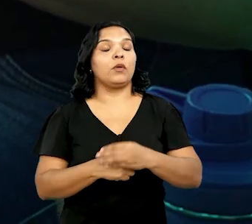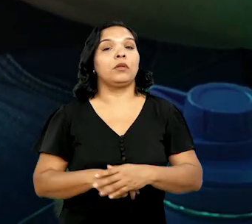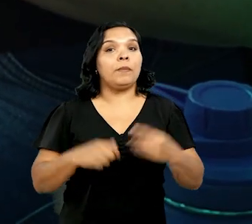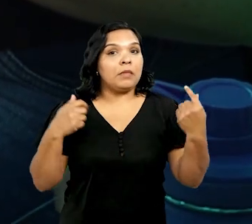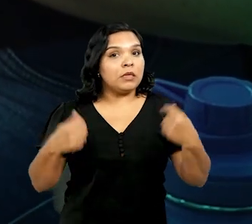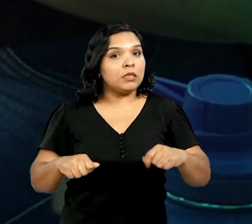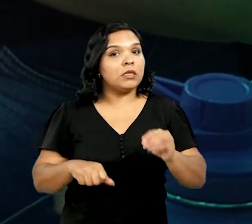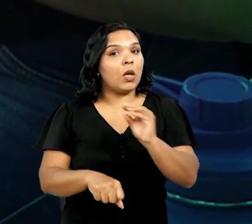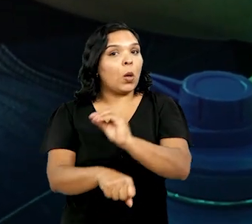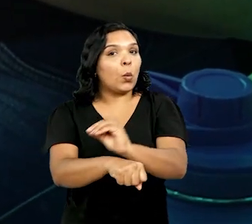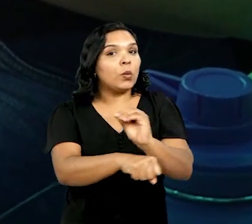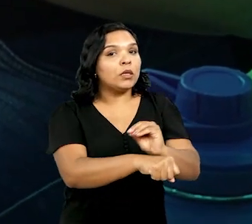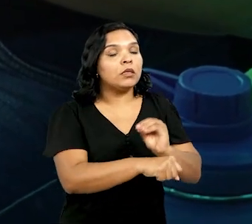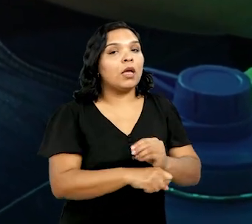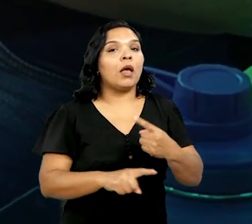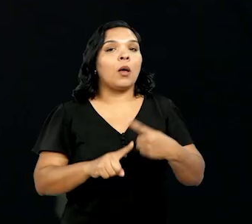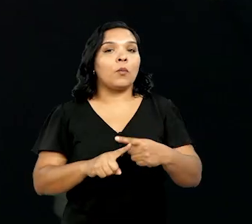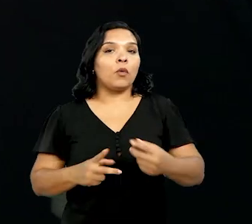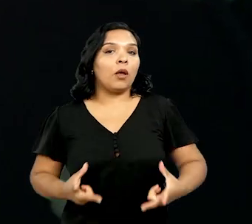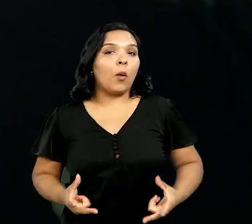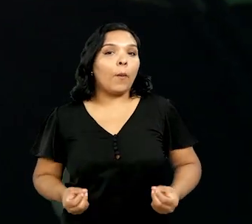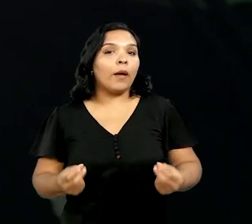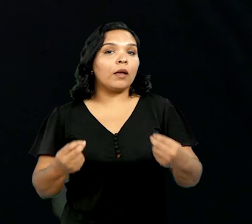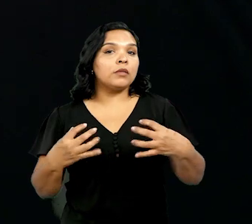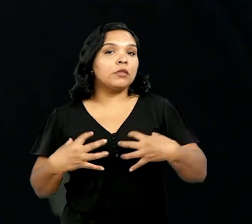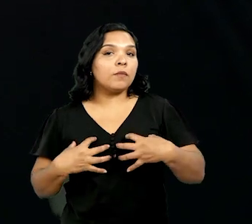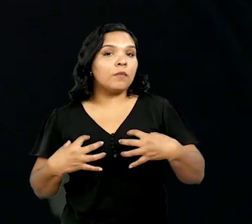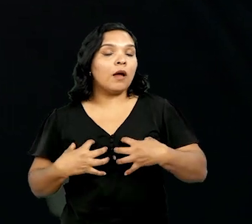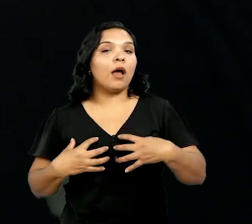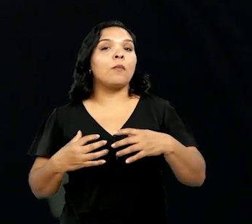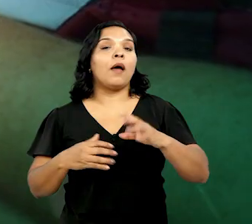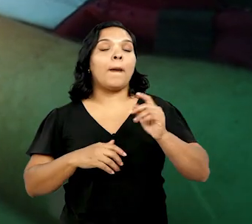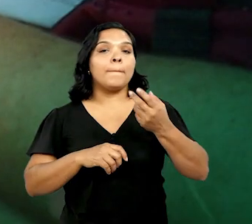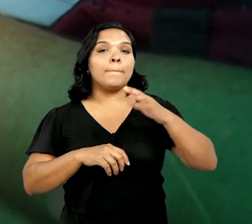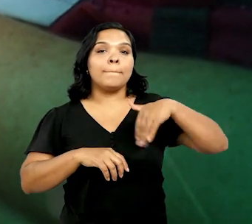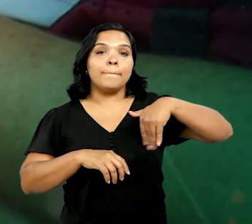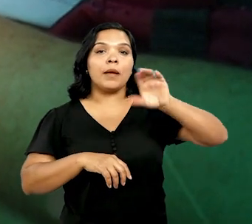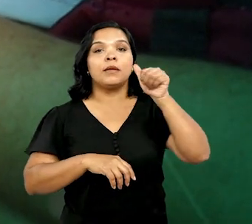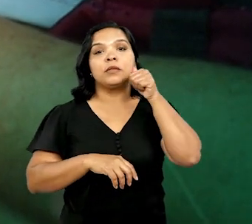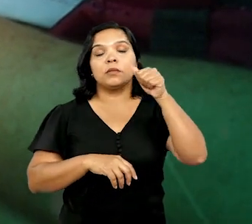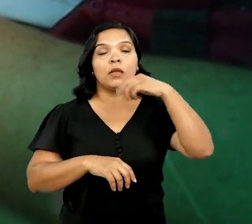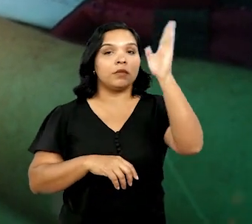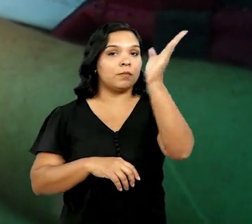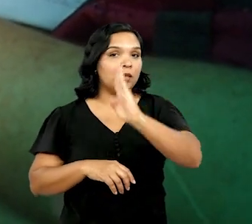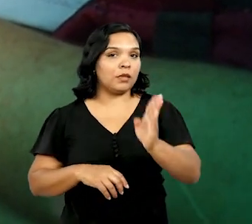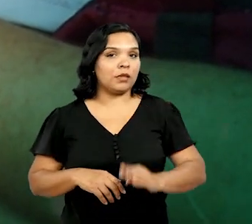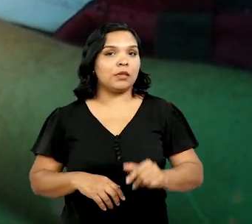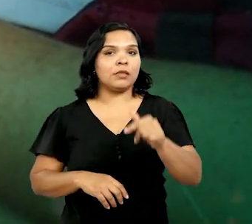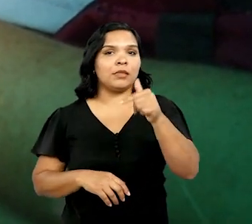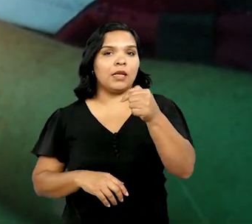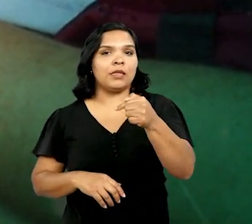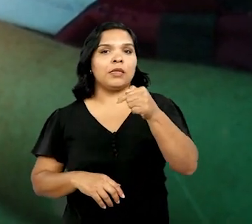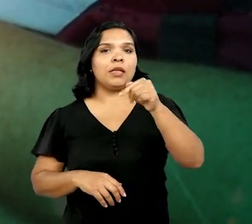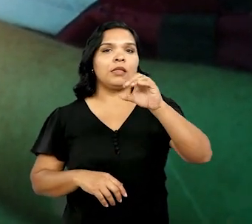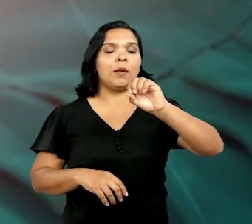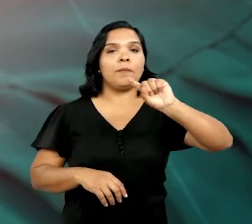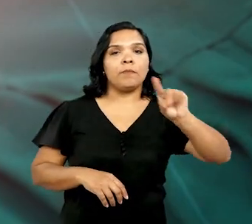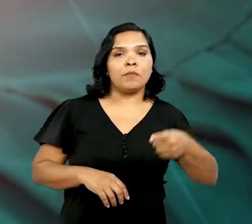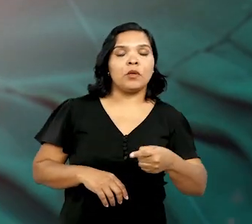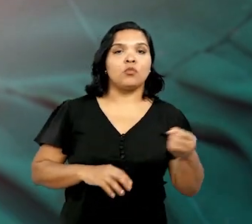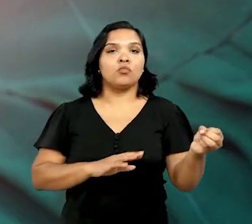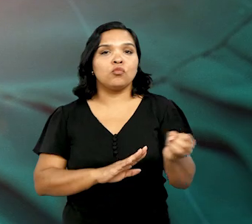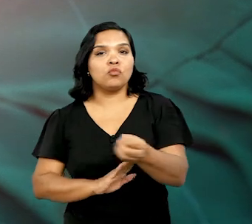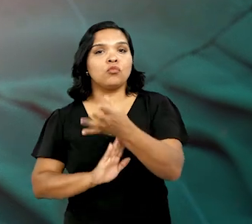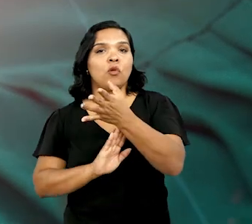têm que se cuidar porque o câncer de mama ainda é o de maior incidência entre as mulheres brasileiras, com cerca de 70 mil novos